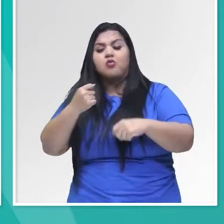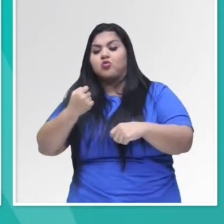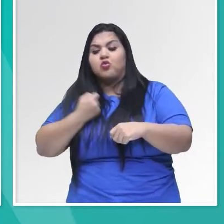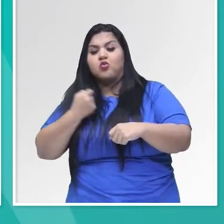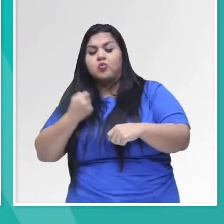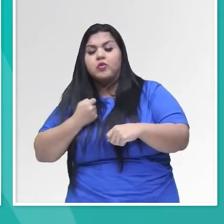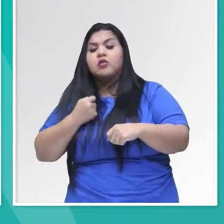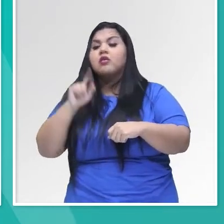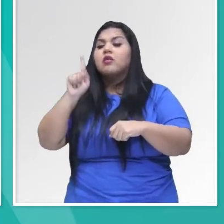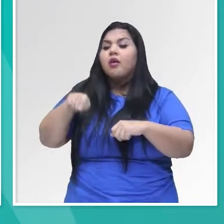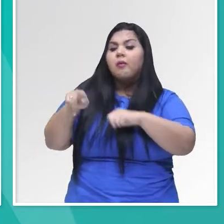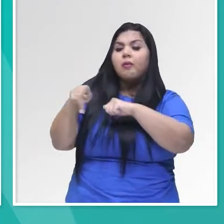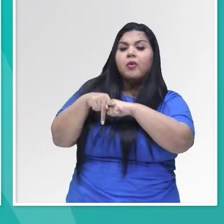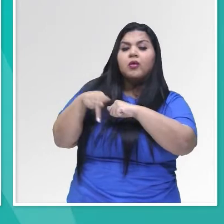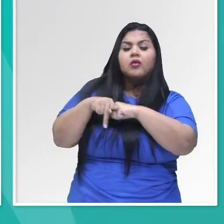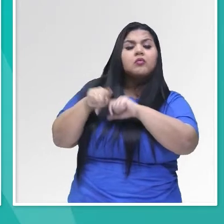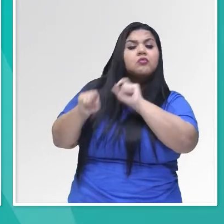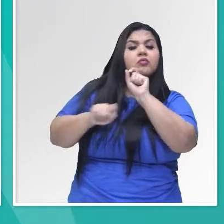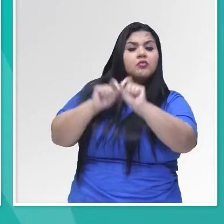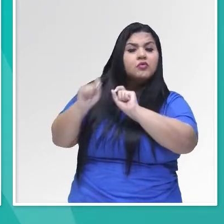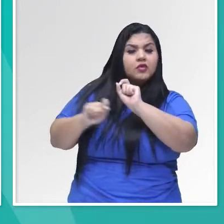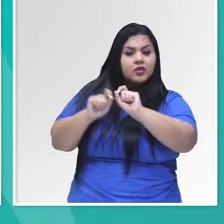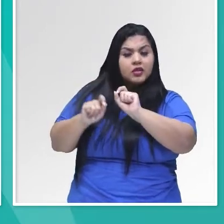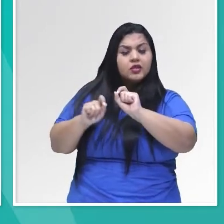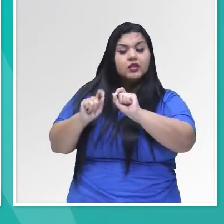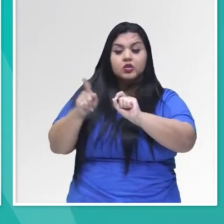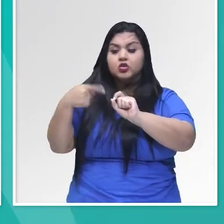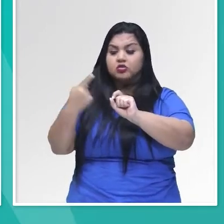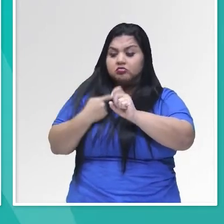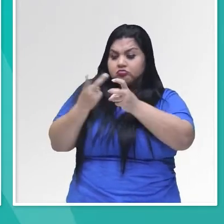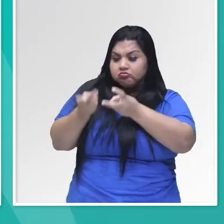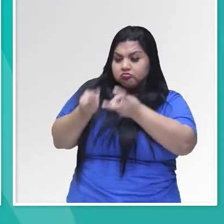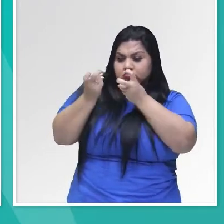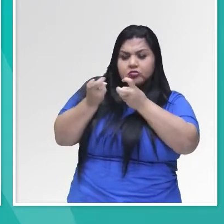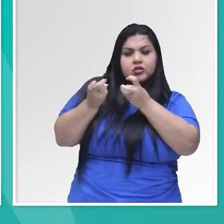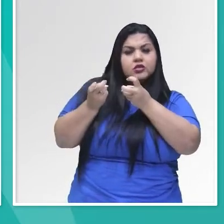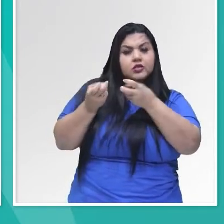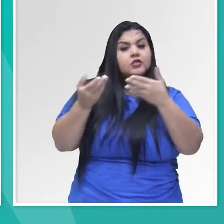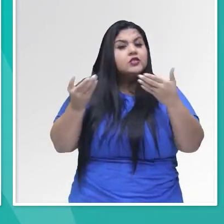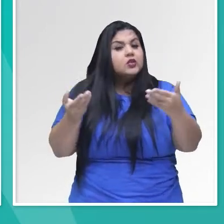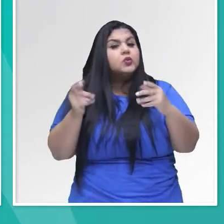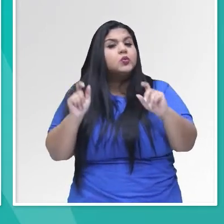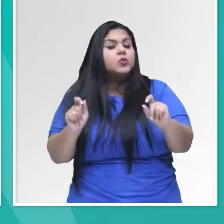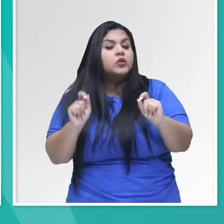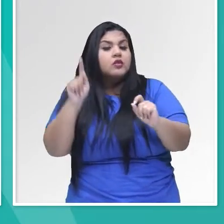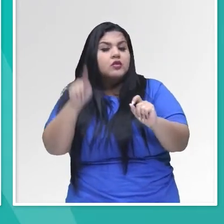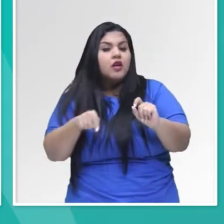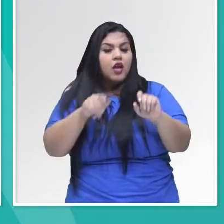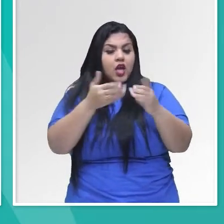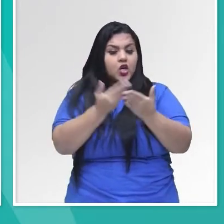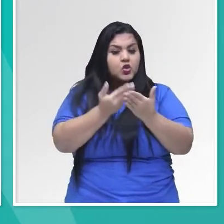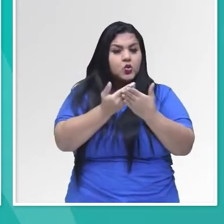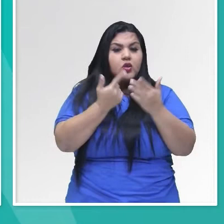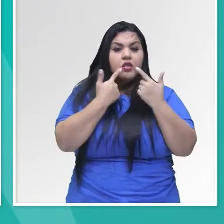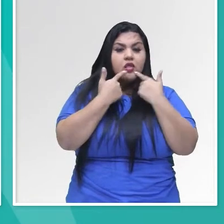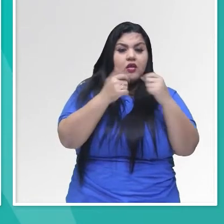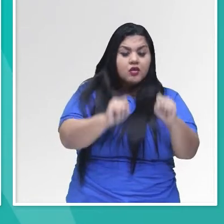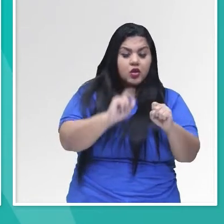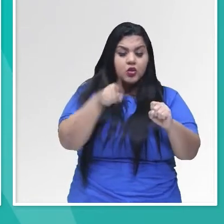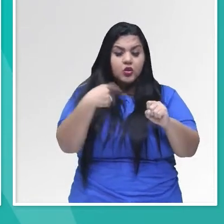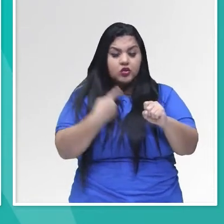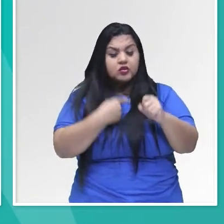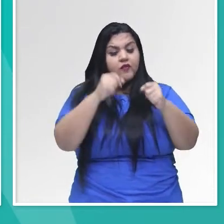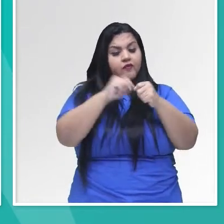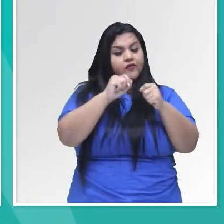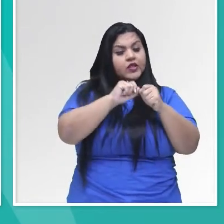um pronome, tá bom? É quando nós percebemos. Então, o que são estudos linguísticos? É quando nós